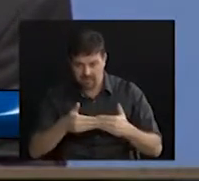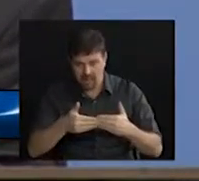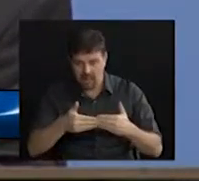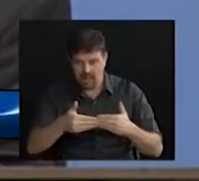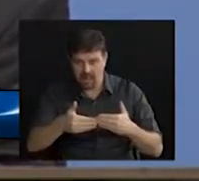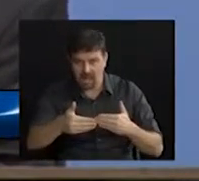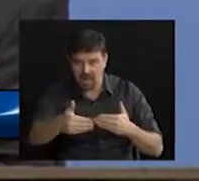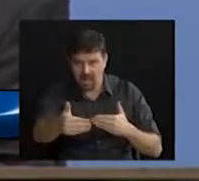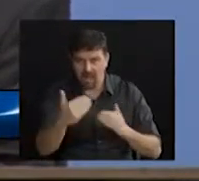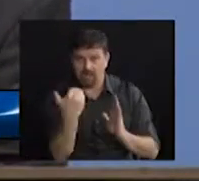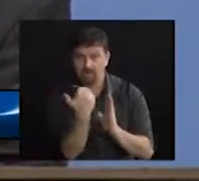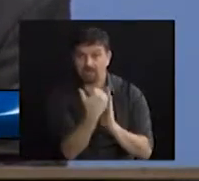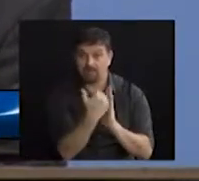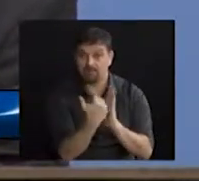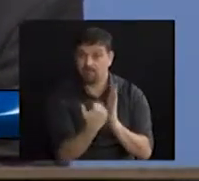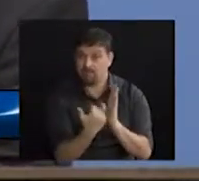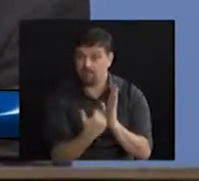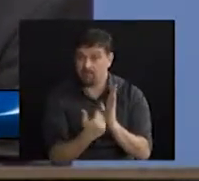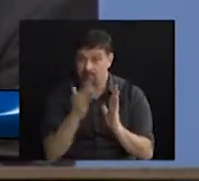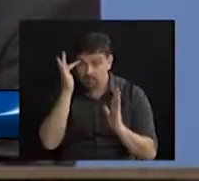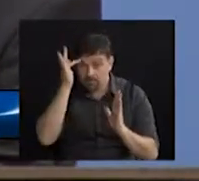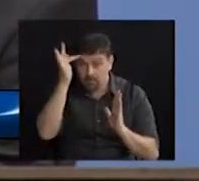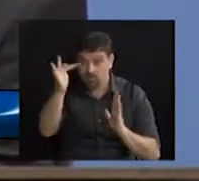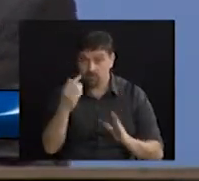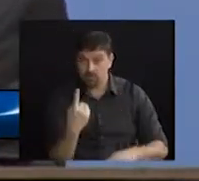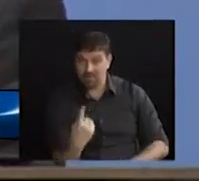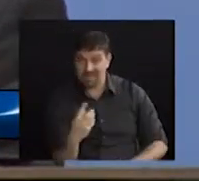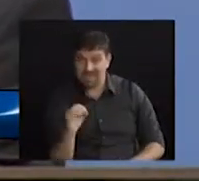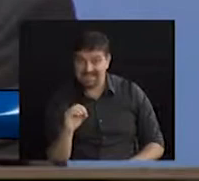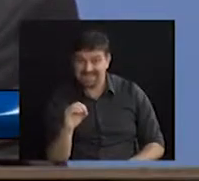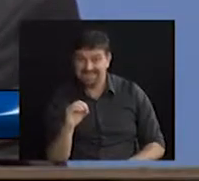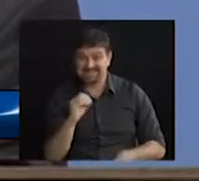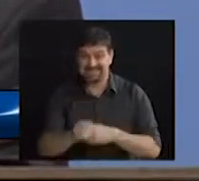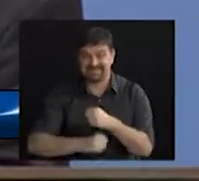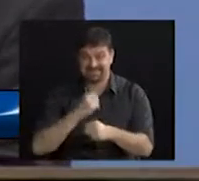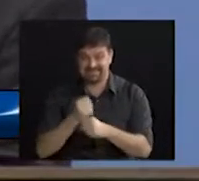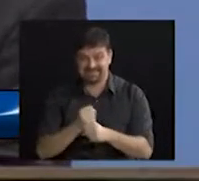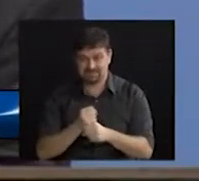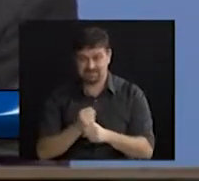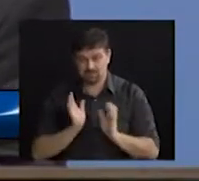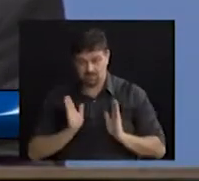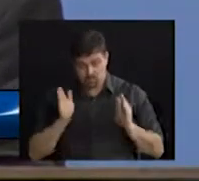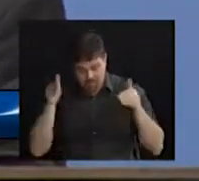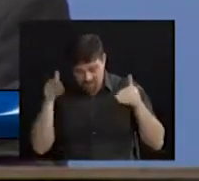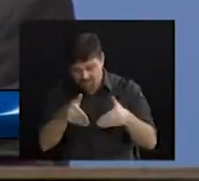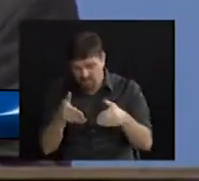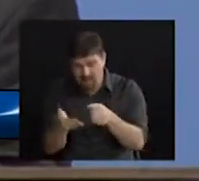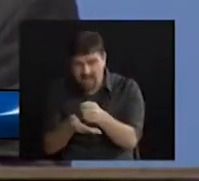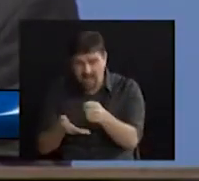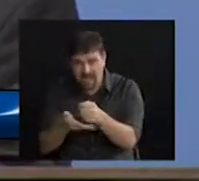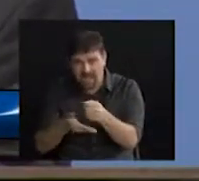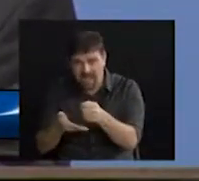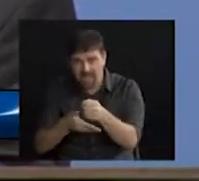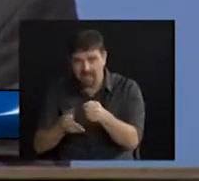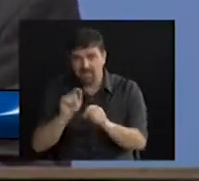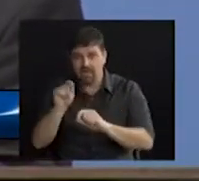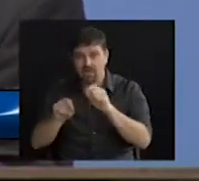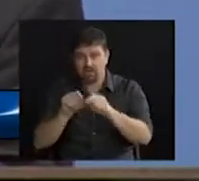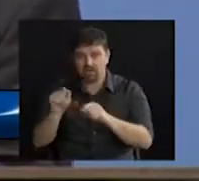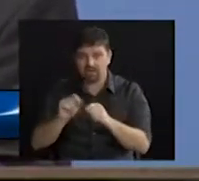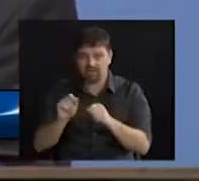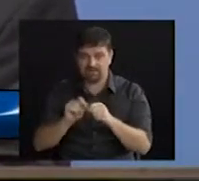na moradia perto do trabalho. Acredito que o foco desse plano diretor deve ser o da redução